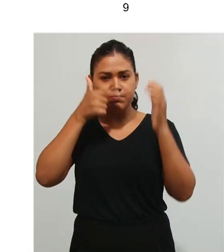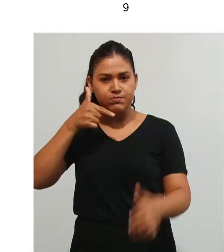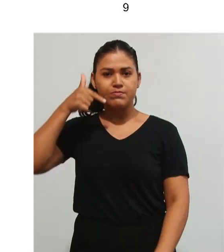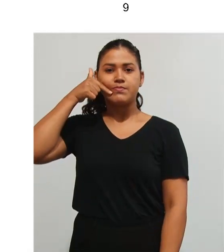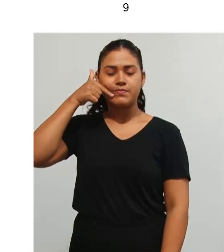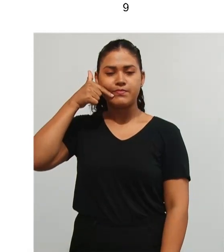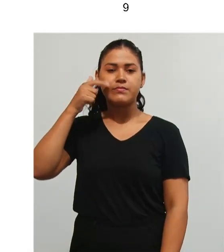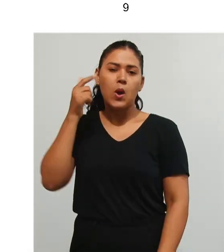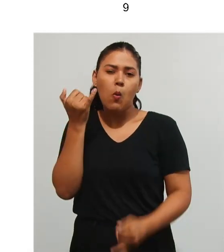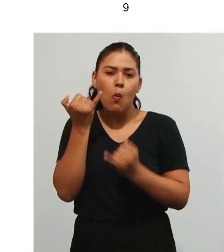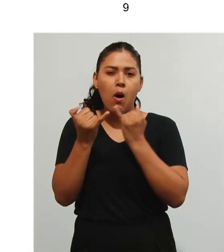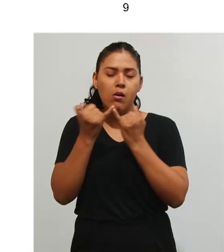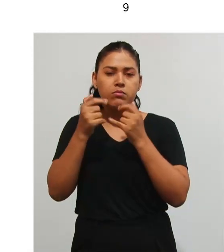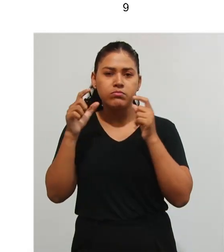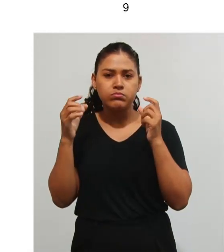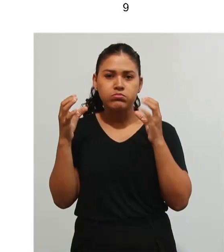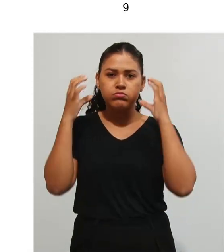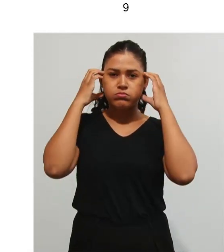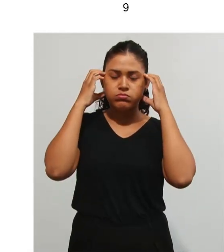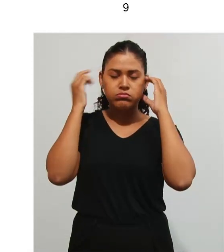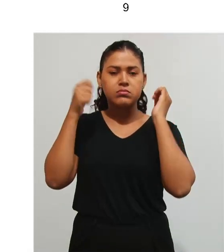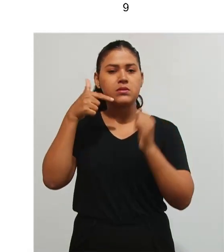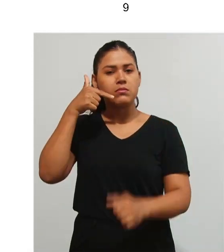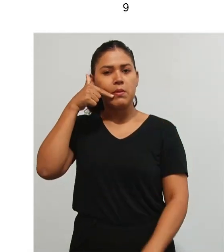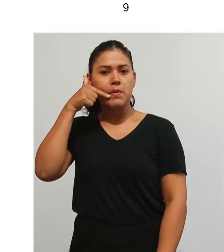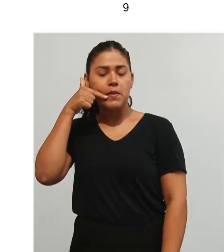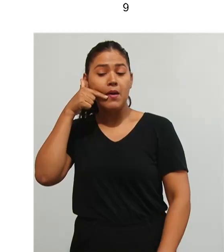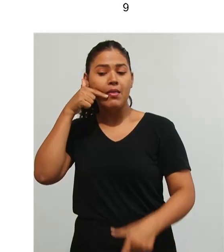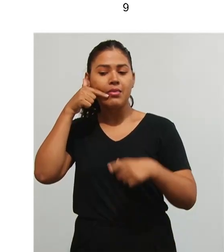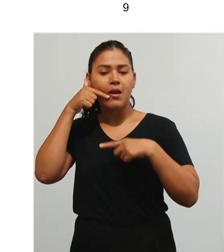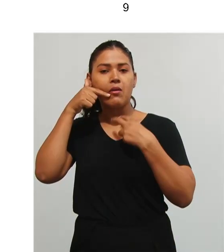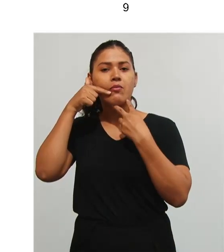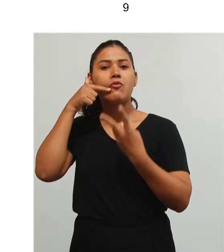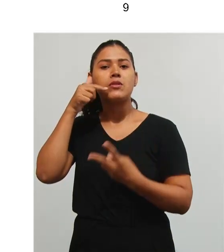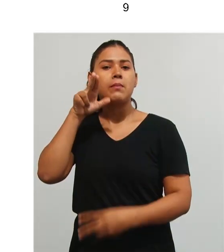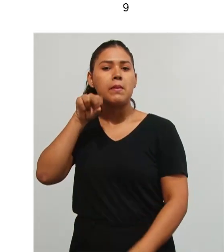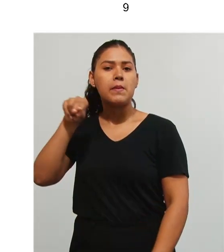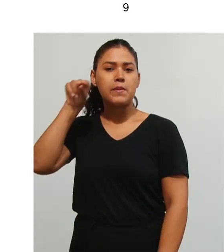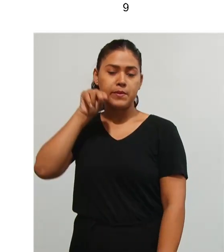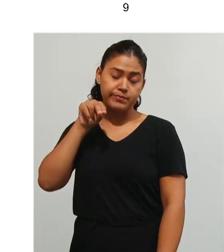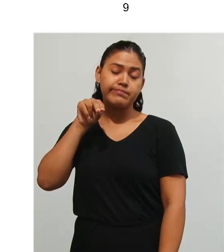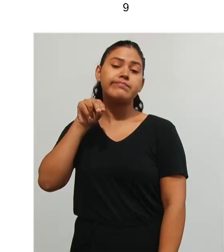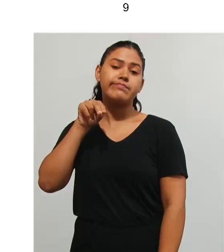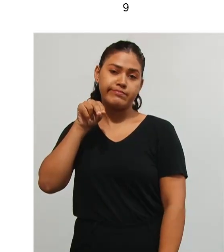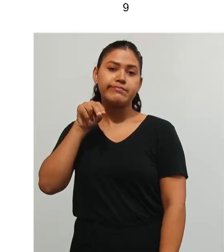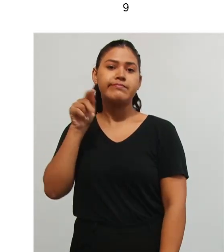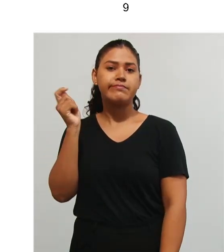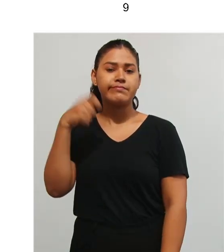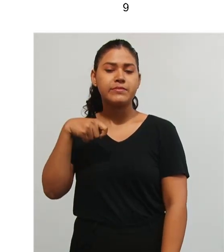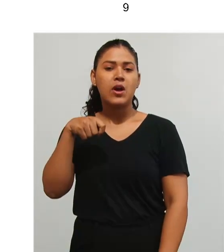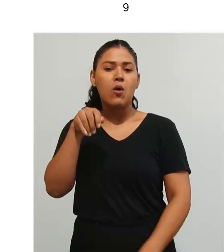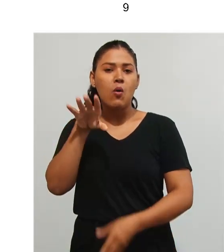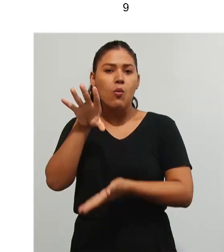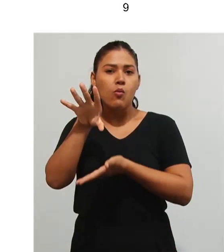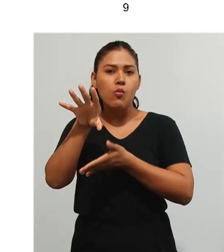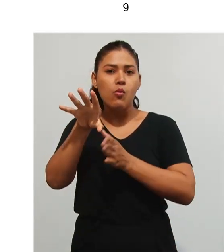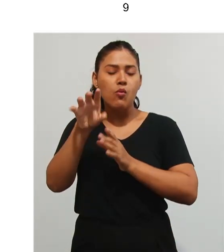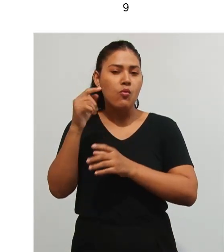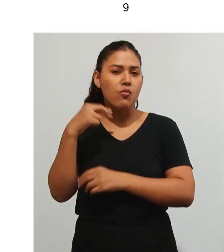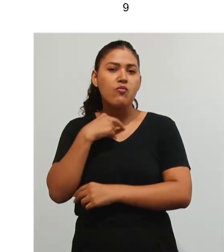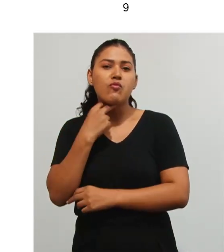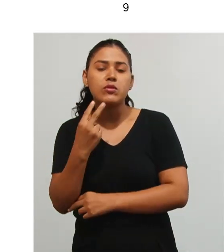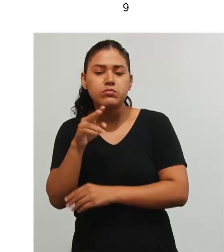de um fone de ouvido, que também possui um microfone integrado. Então, com isso, ele consegue capturar o áudio